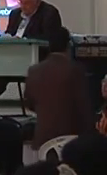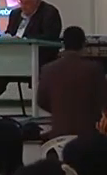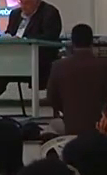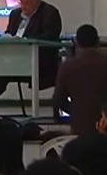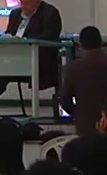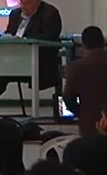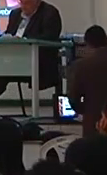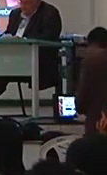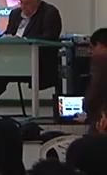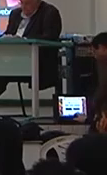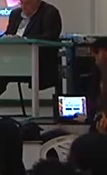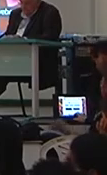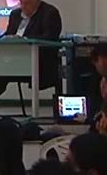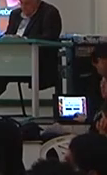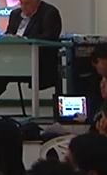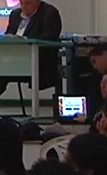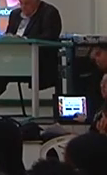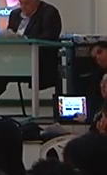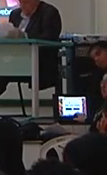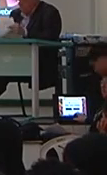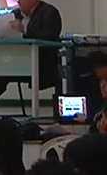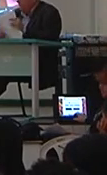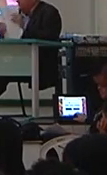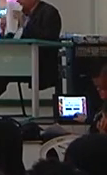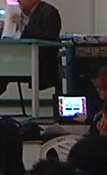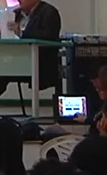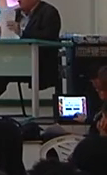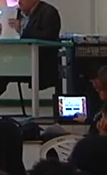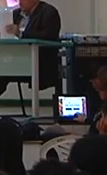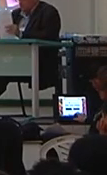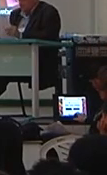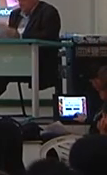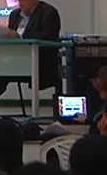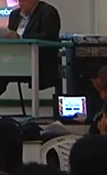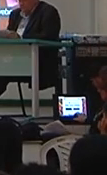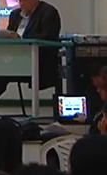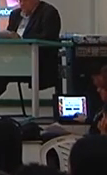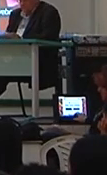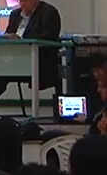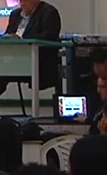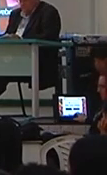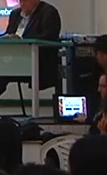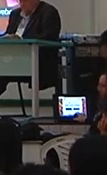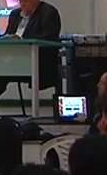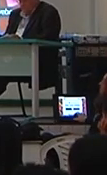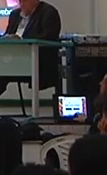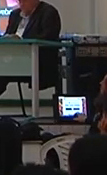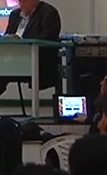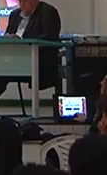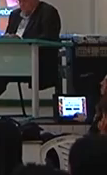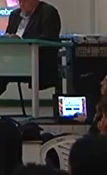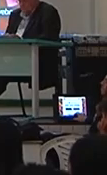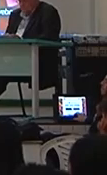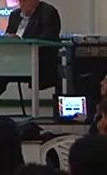Vamos aqui fazer um sorteio de perguntas.